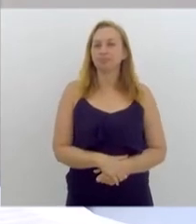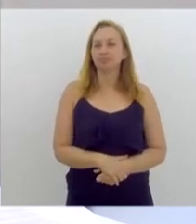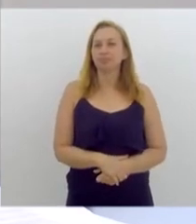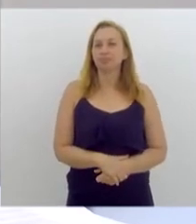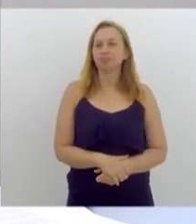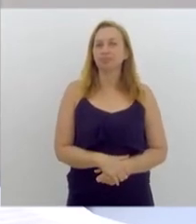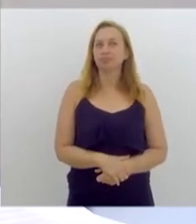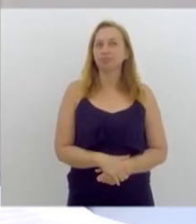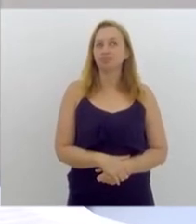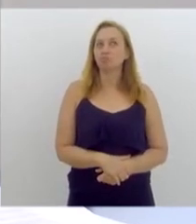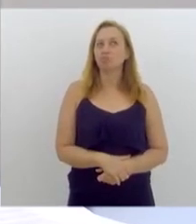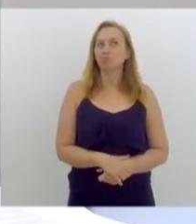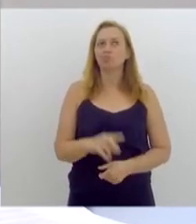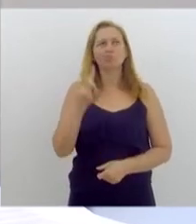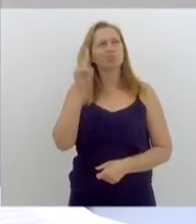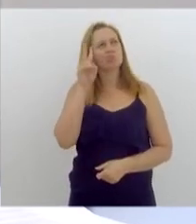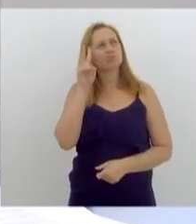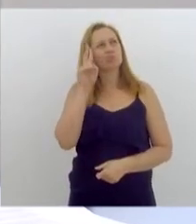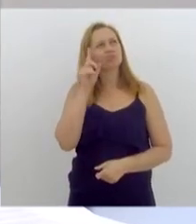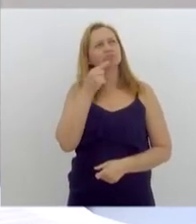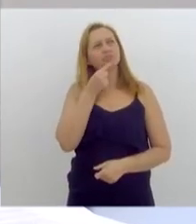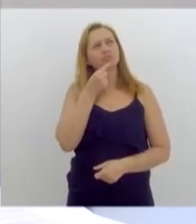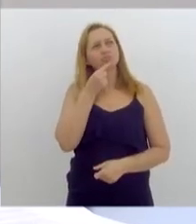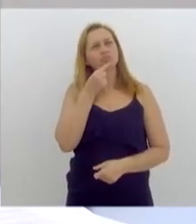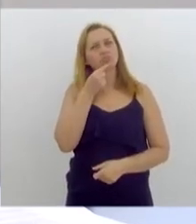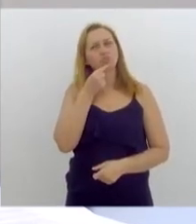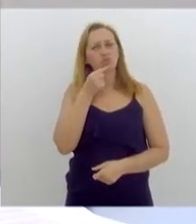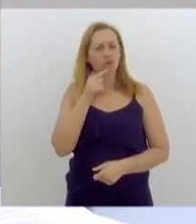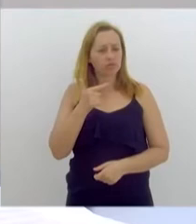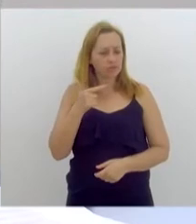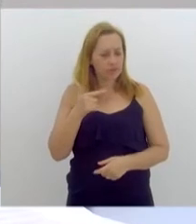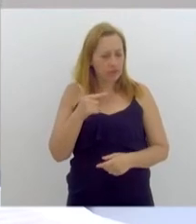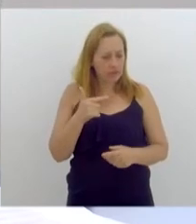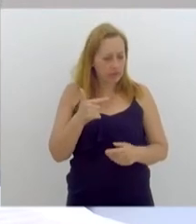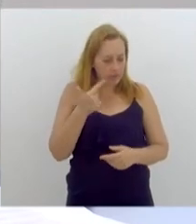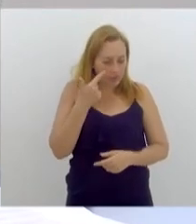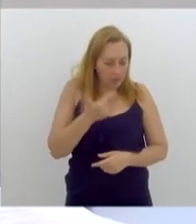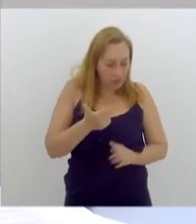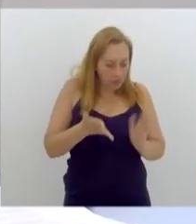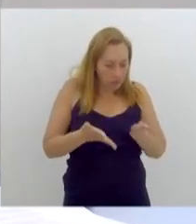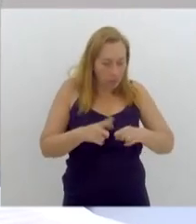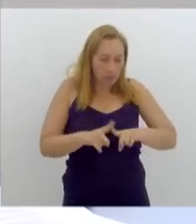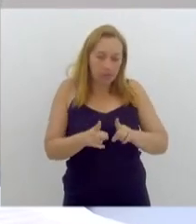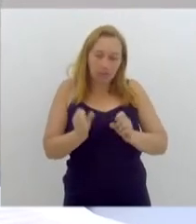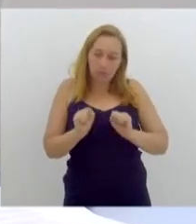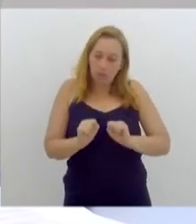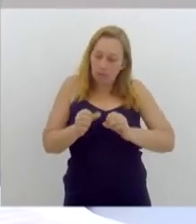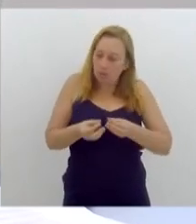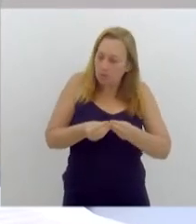salvo erro de memória eu não tô com nada aqui pode afetar